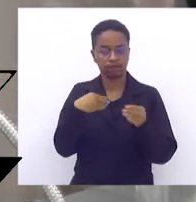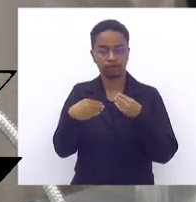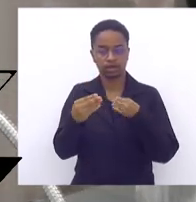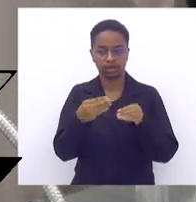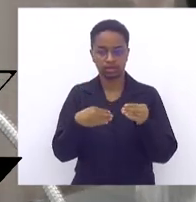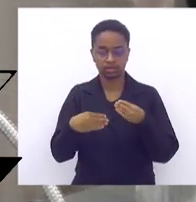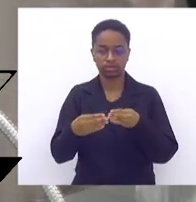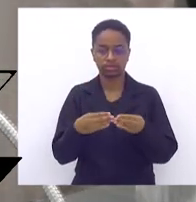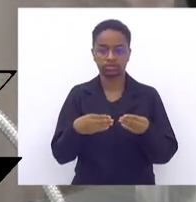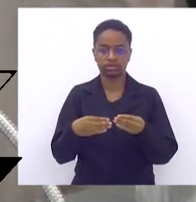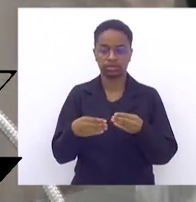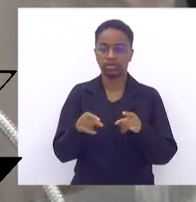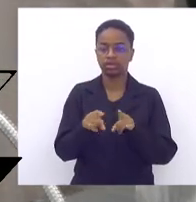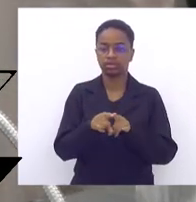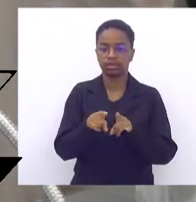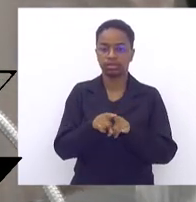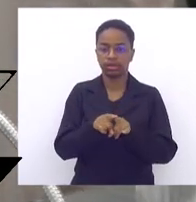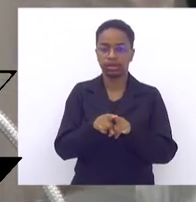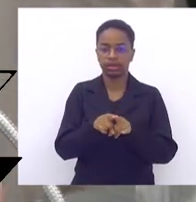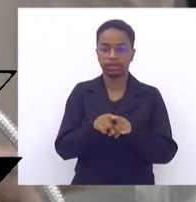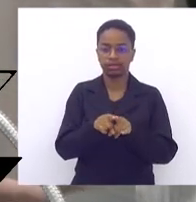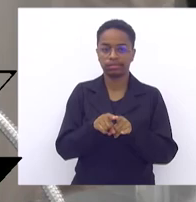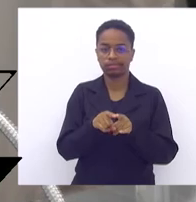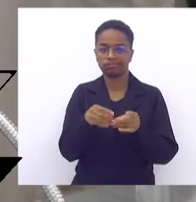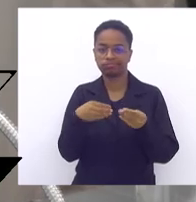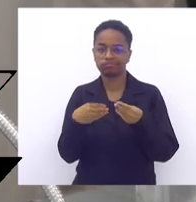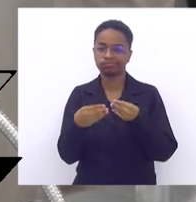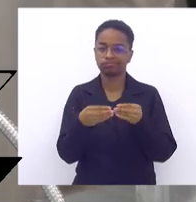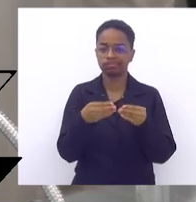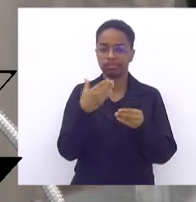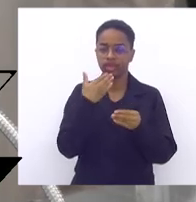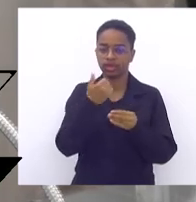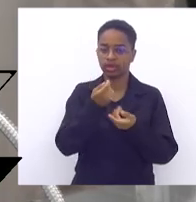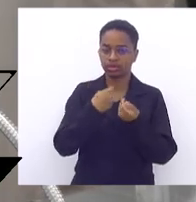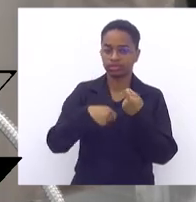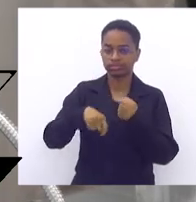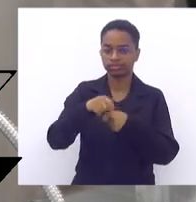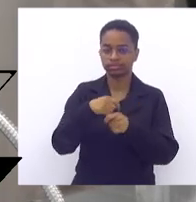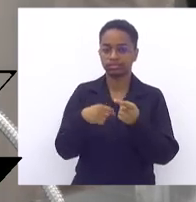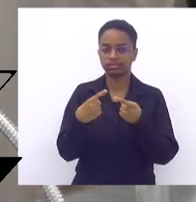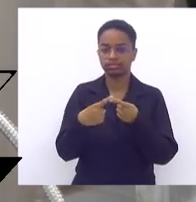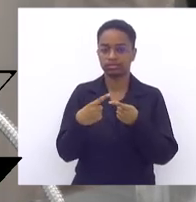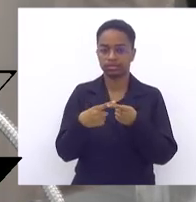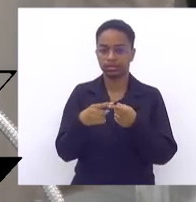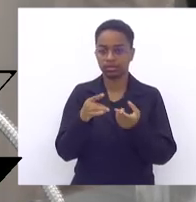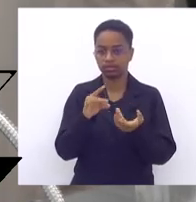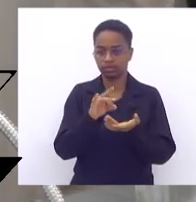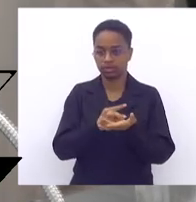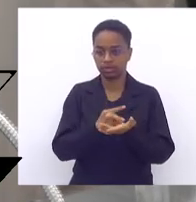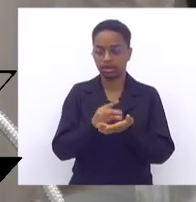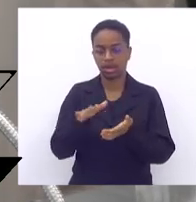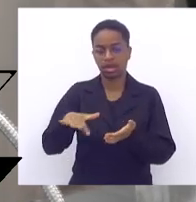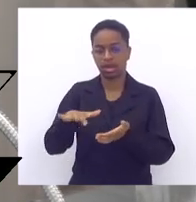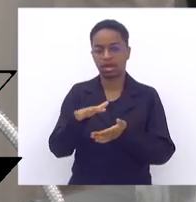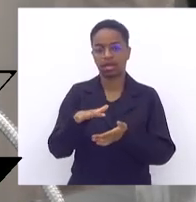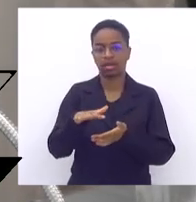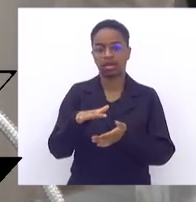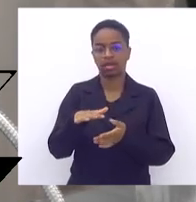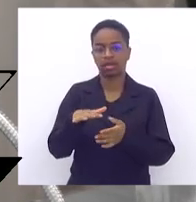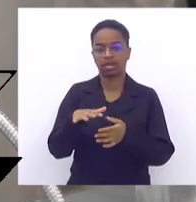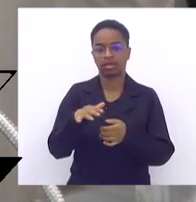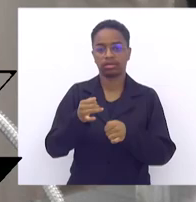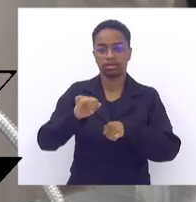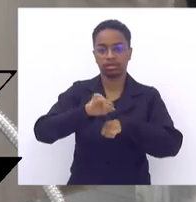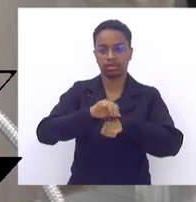e desengessar a administração. Na verdade, o ente metropolitano, obra dessa